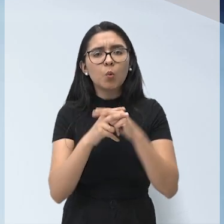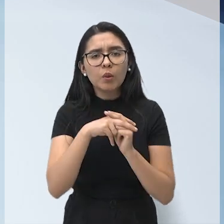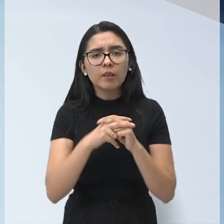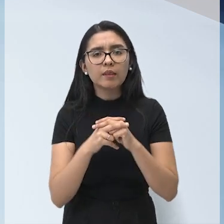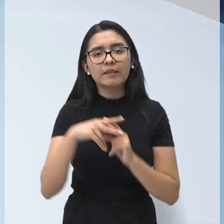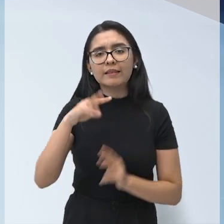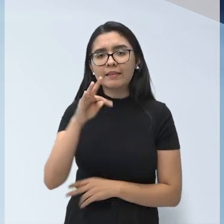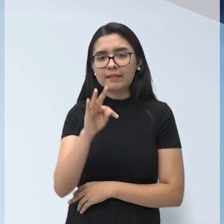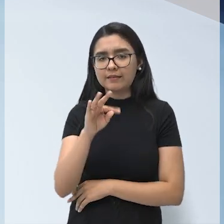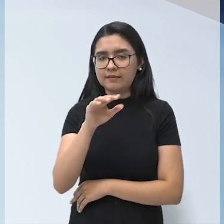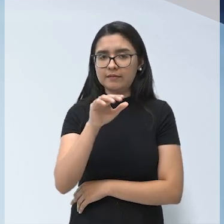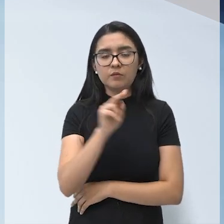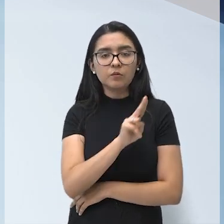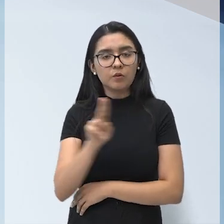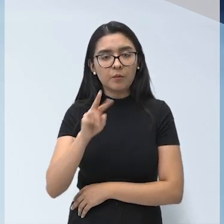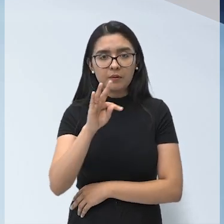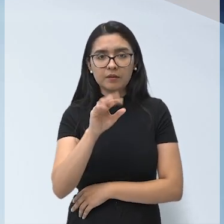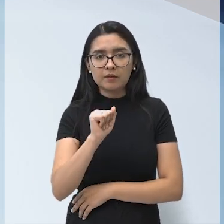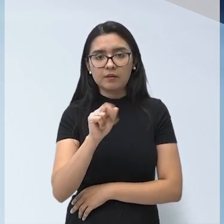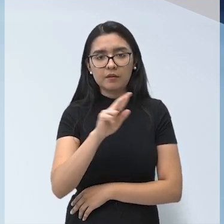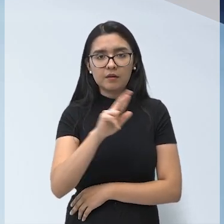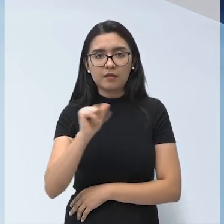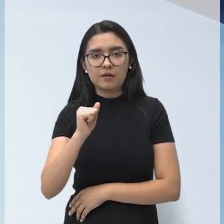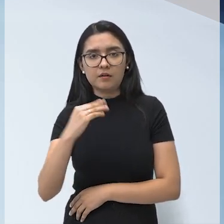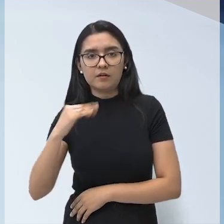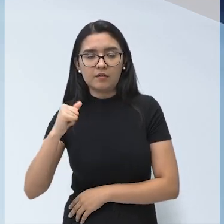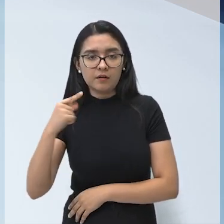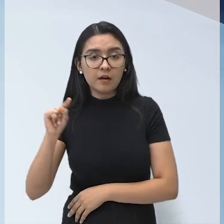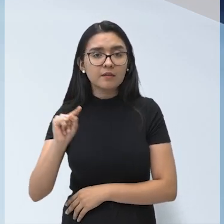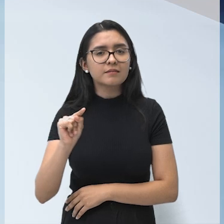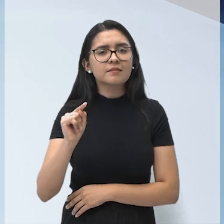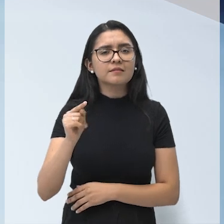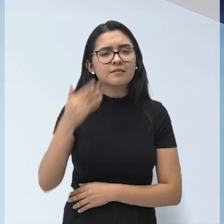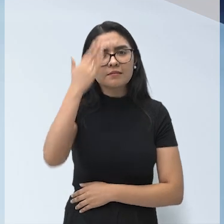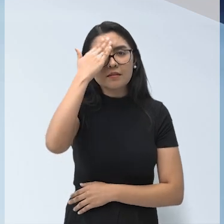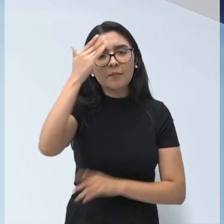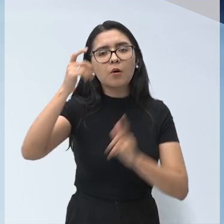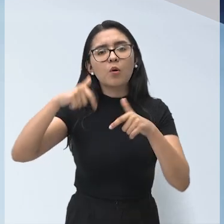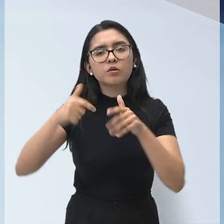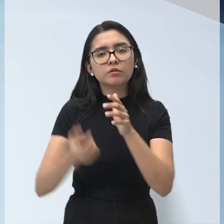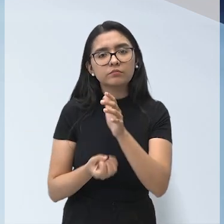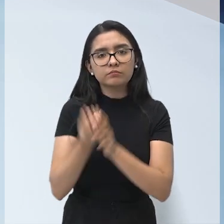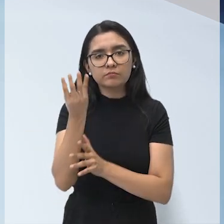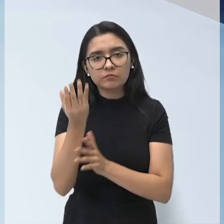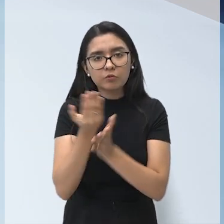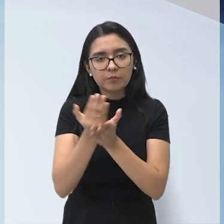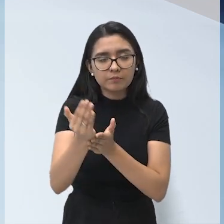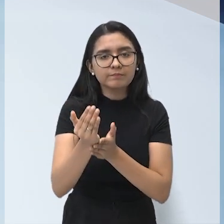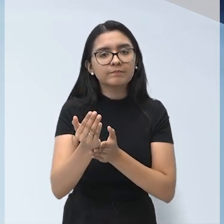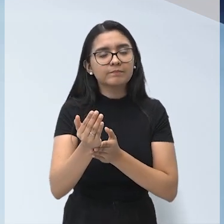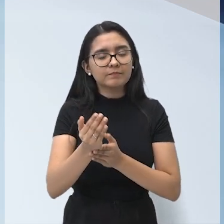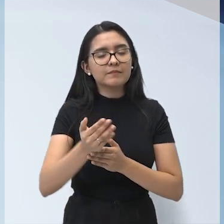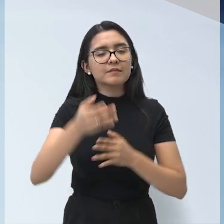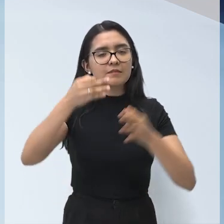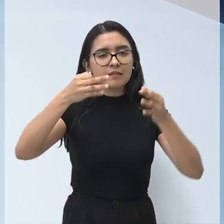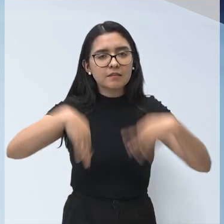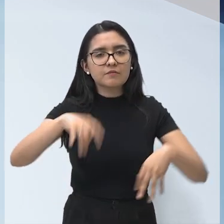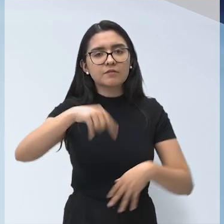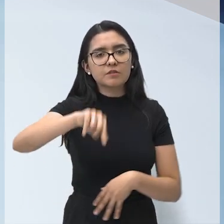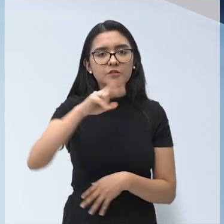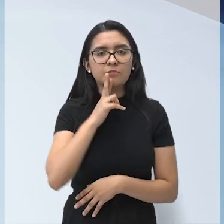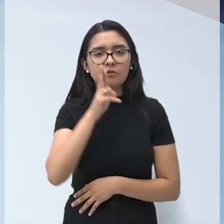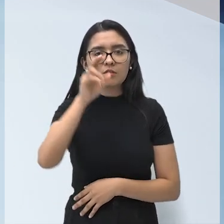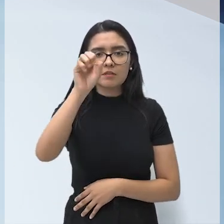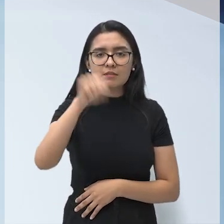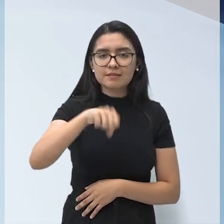chamada Tarraca? E sabe qual a sua origem? Eu tenho certeza que vocês responderam sim, eu